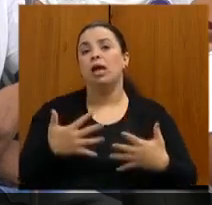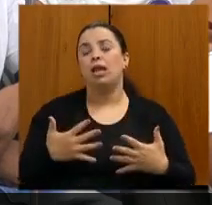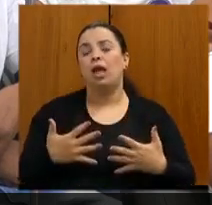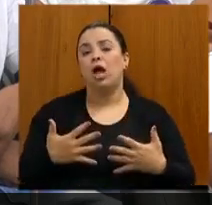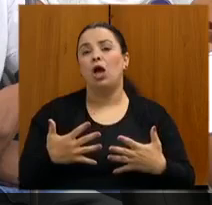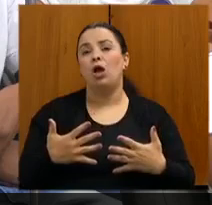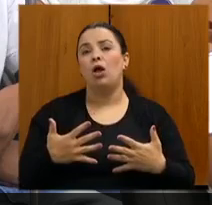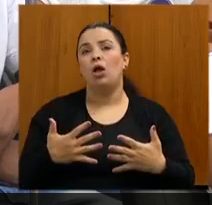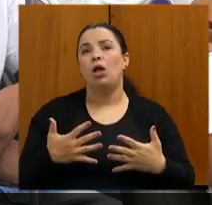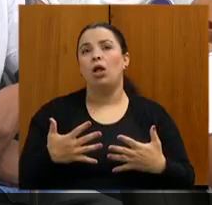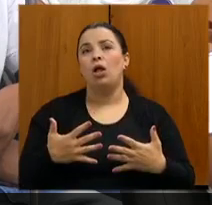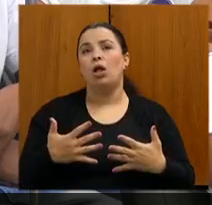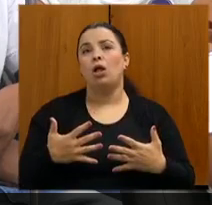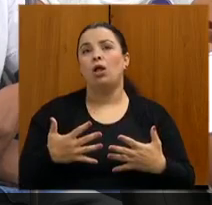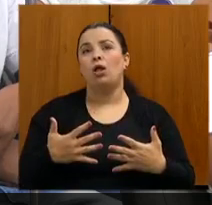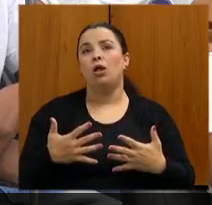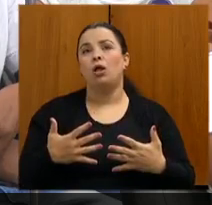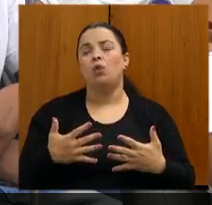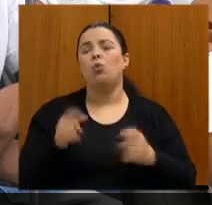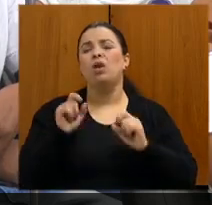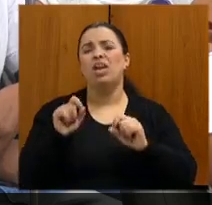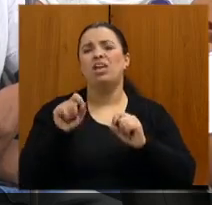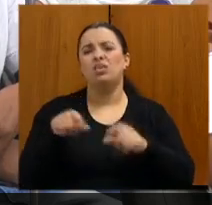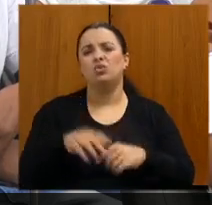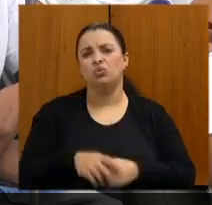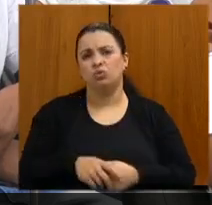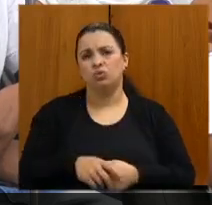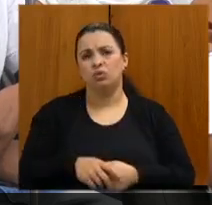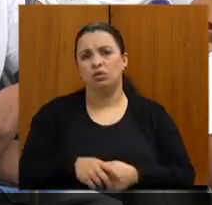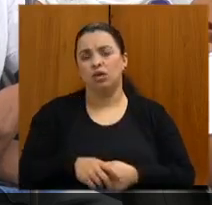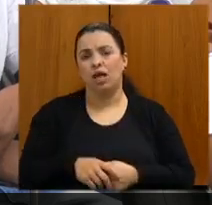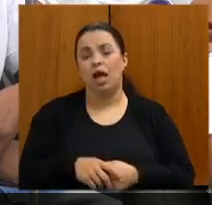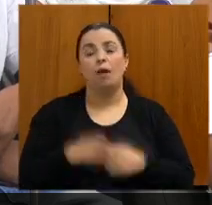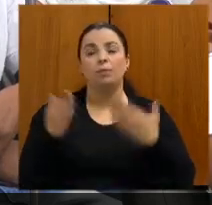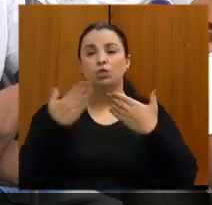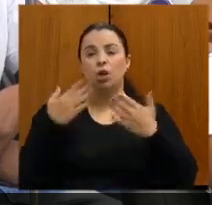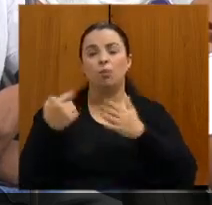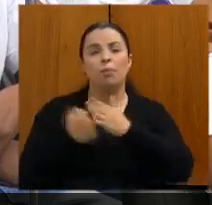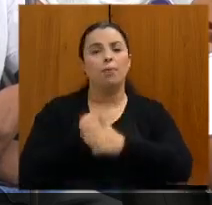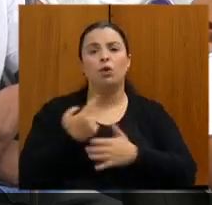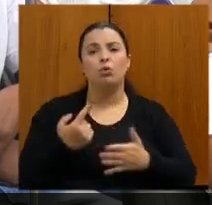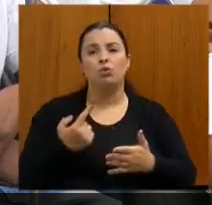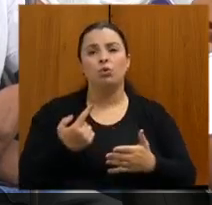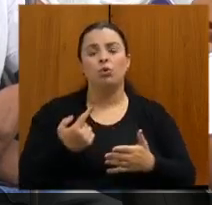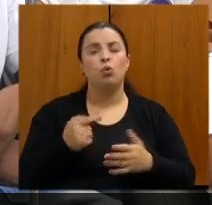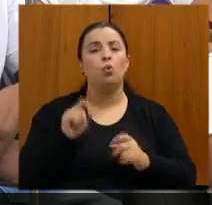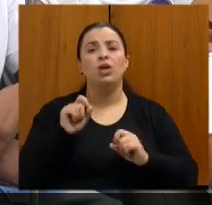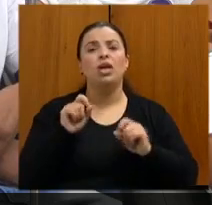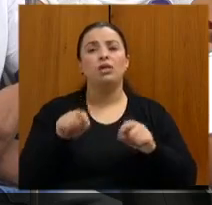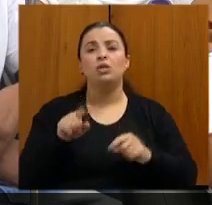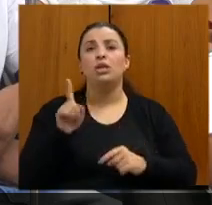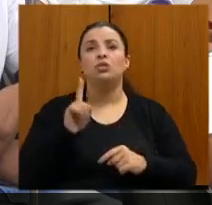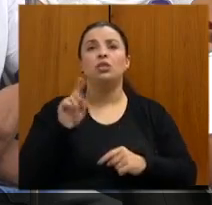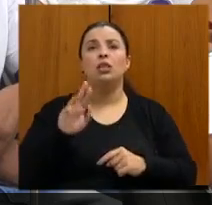comigo o que é isso que você trouxe esse não ando não é o endereço